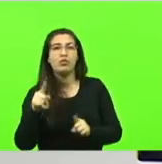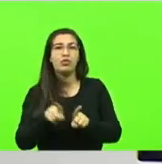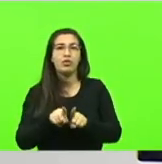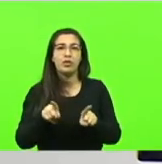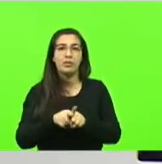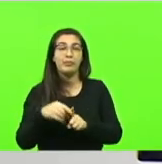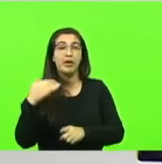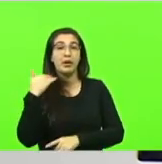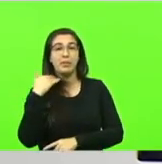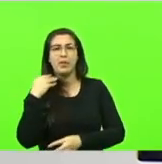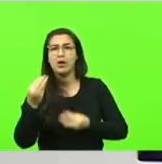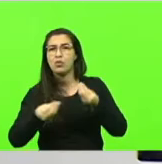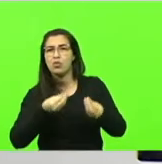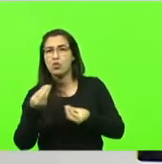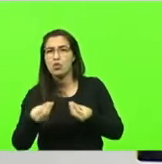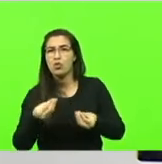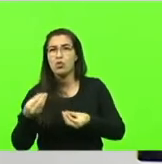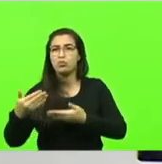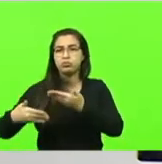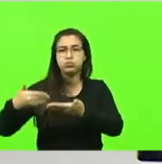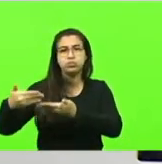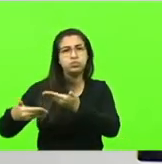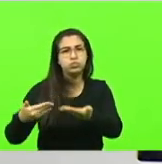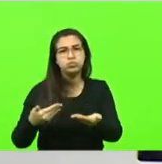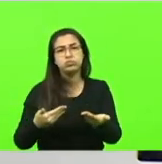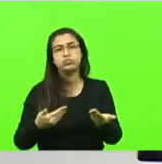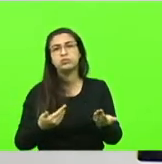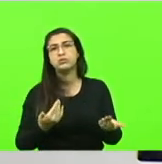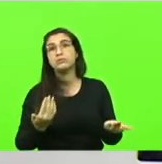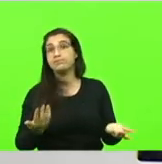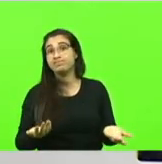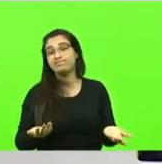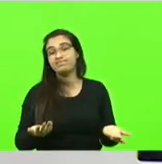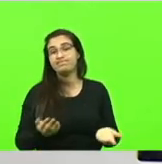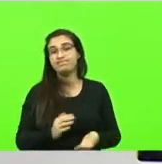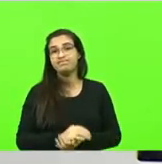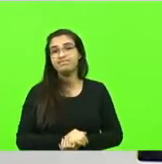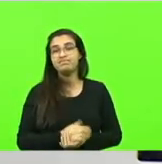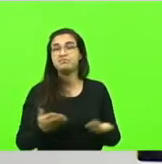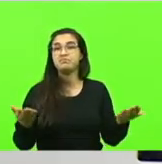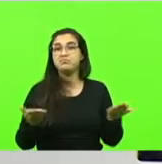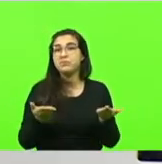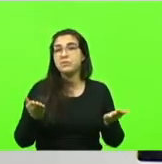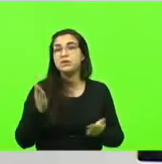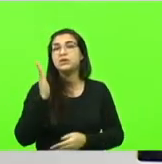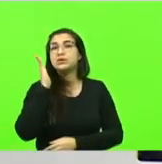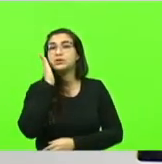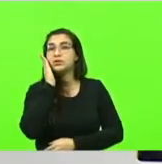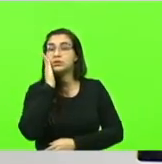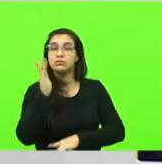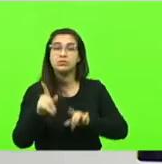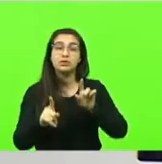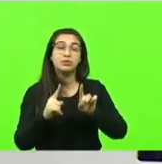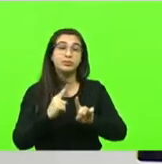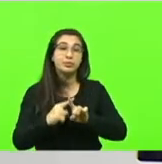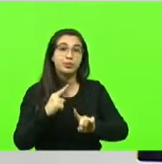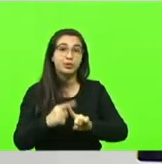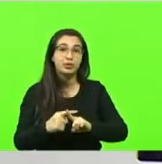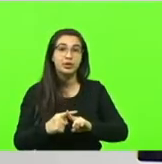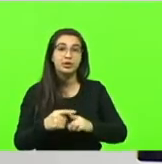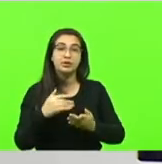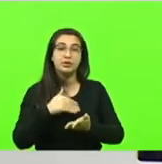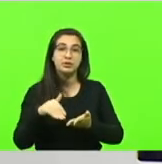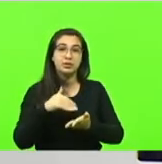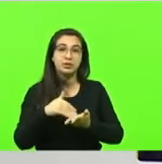É. E agora, a gente vai querer saber por que que a secretaria colocou o Ministério